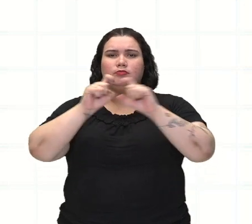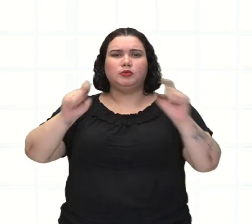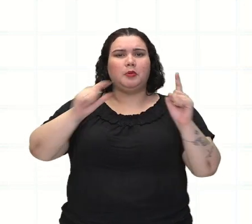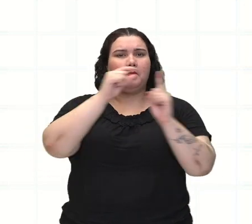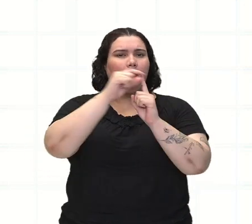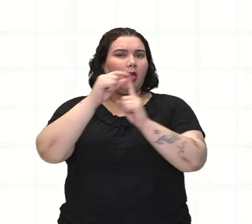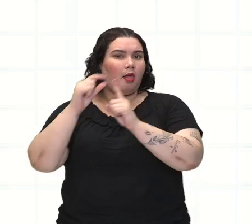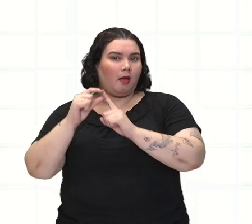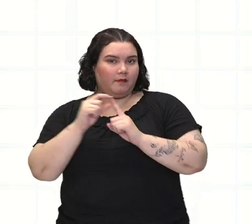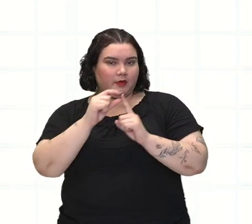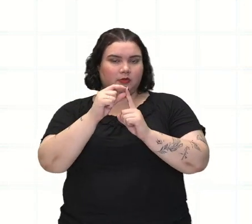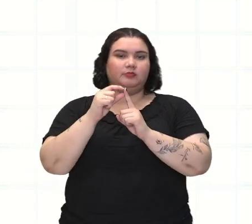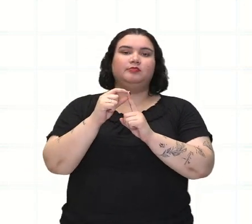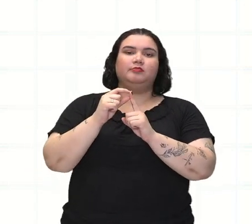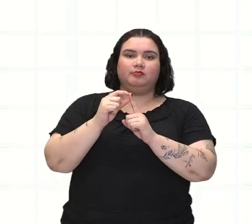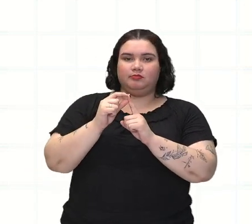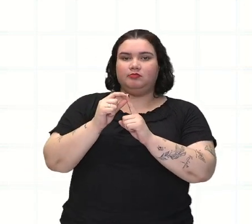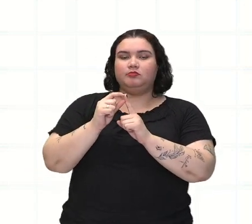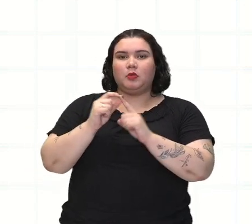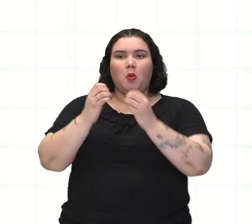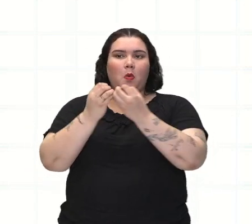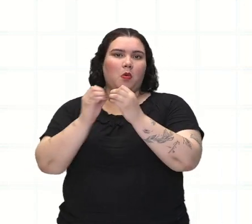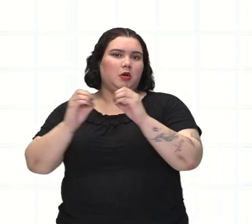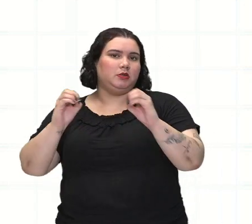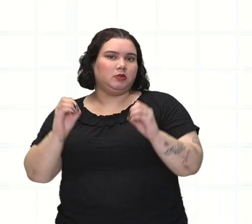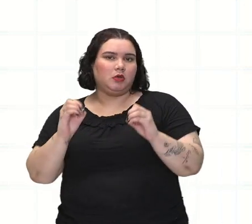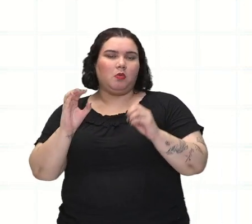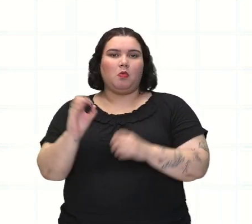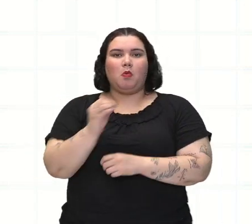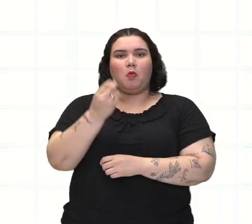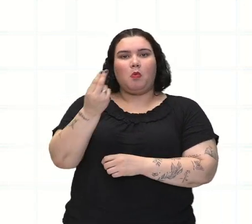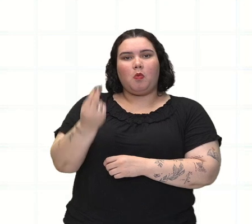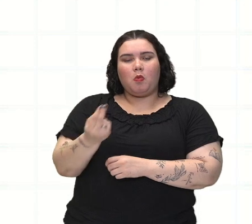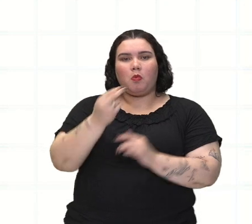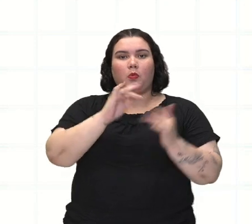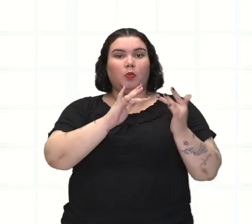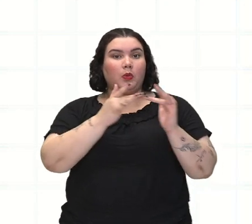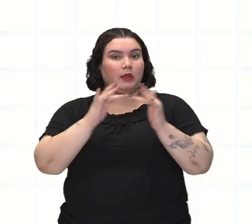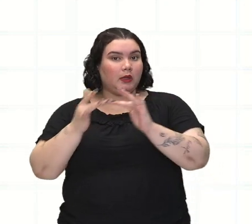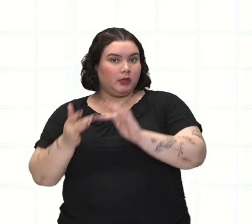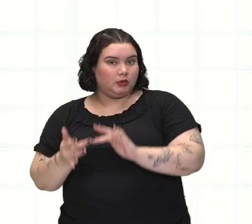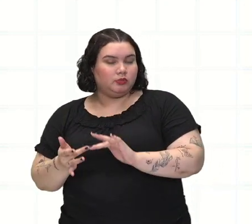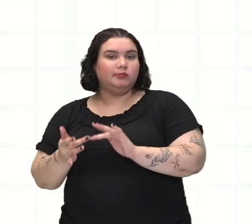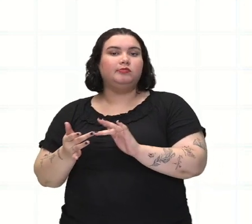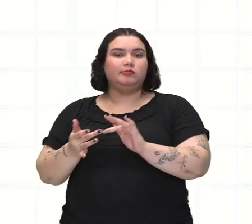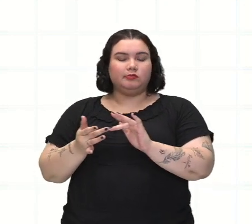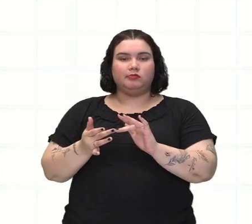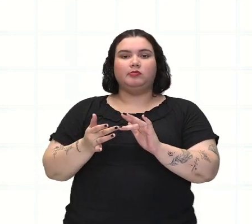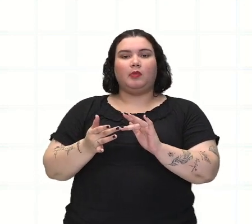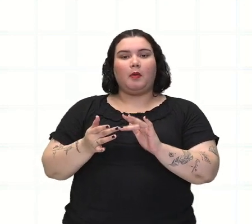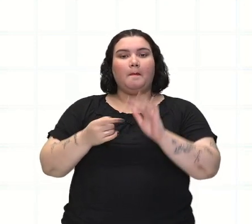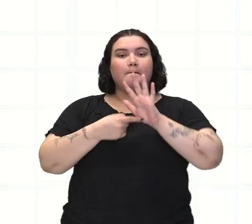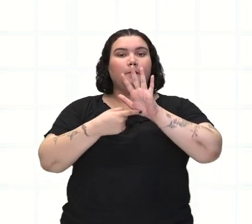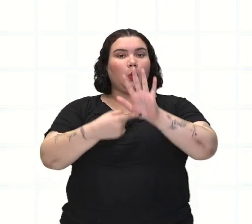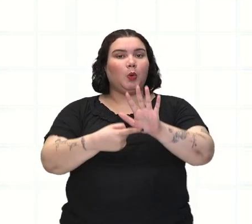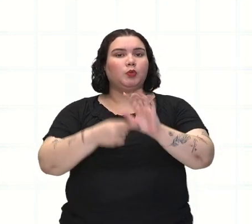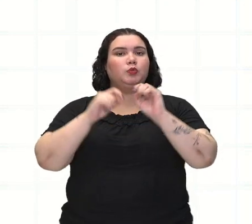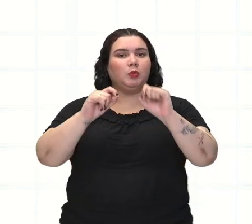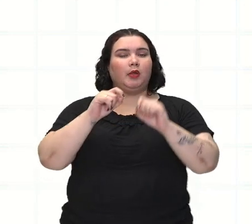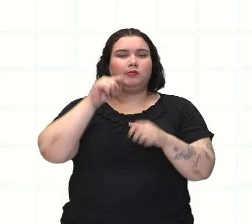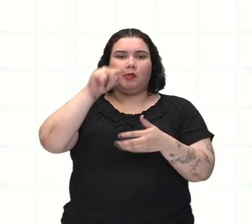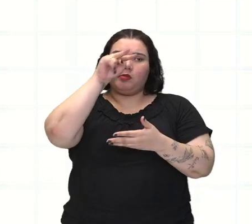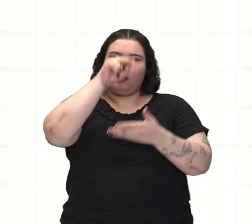ou seja, é qualquer oração ou contexto que vai apresentar